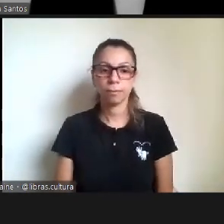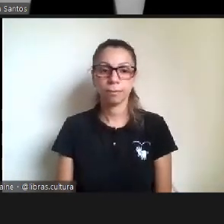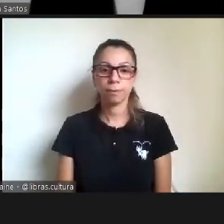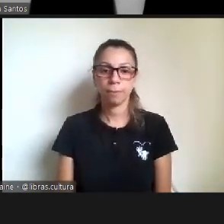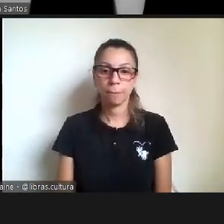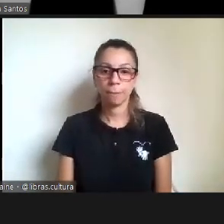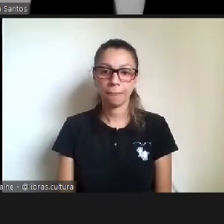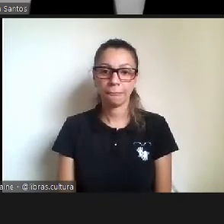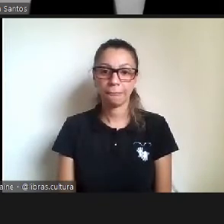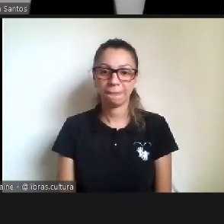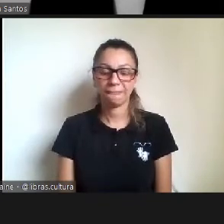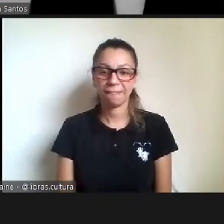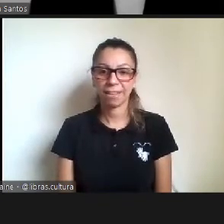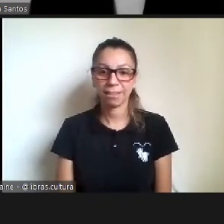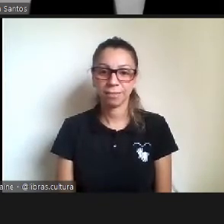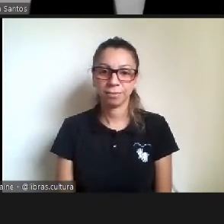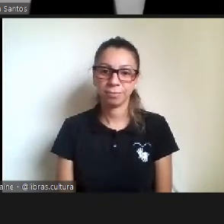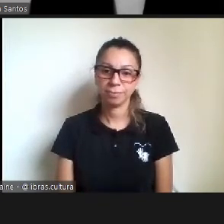Sueli,